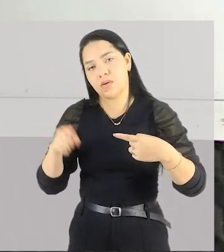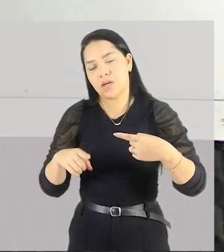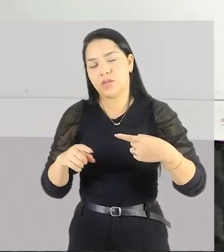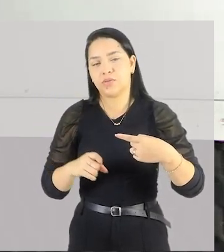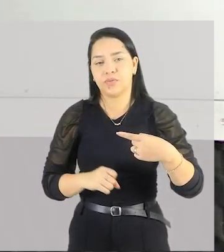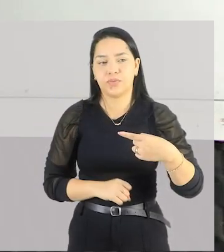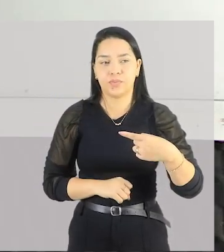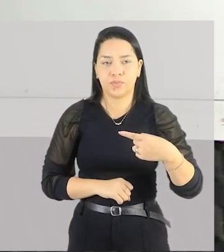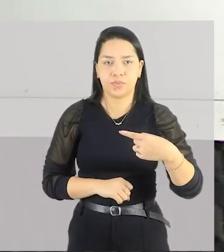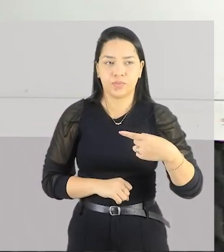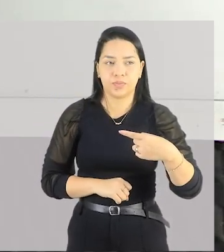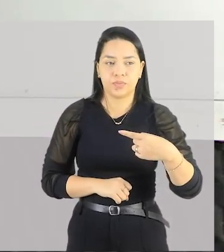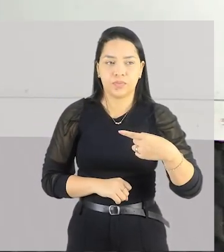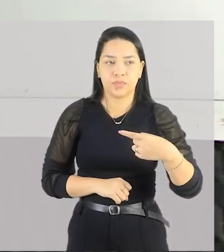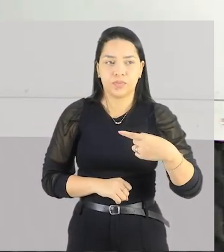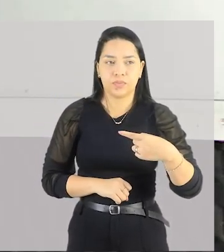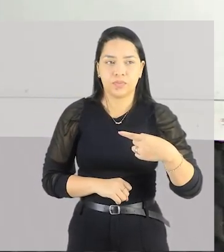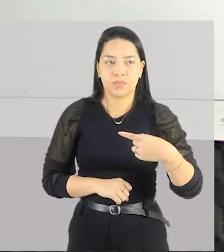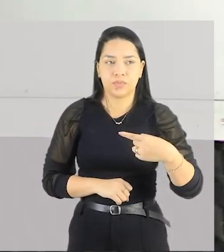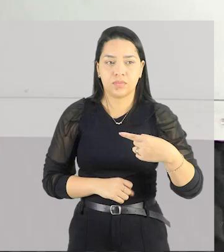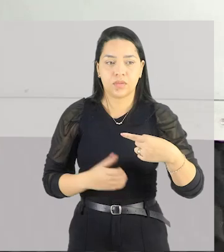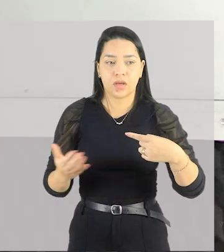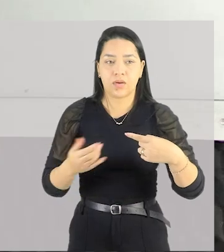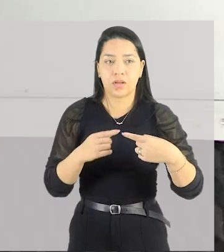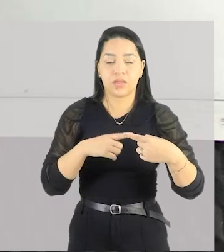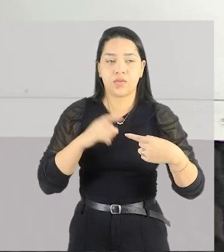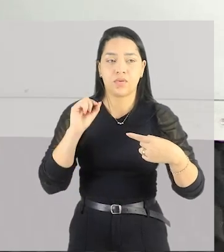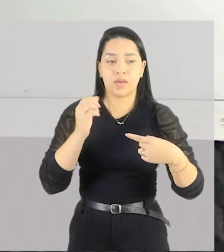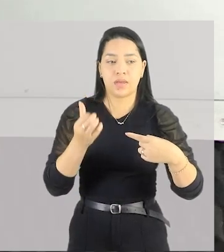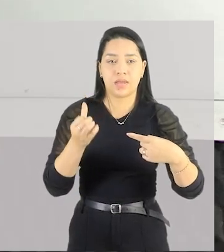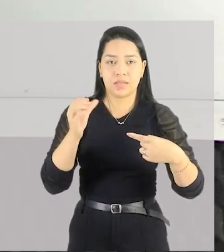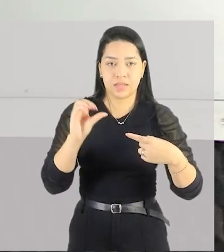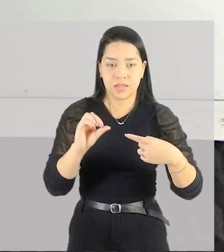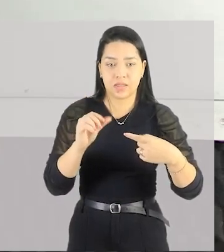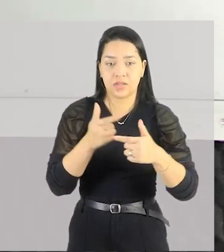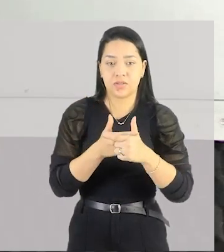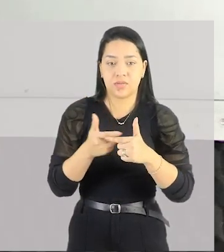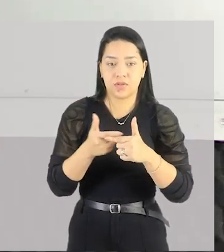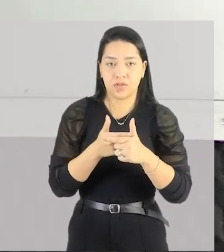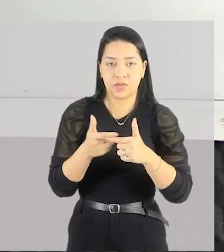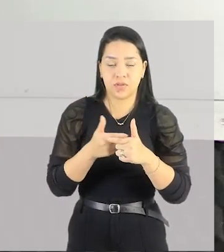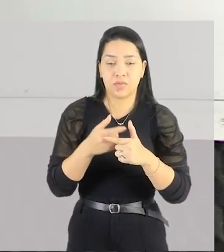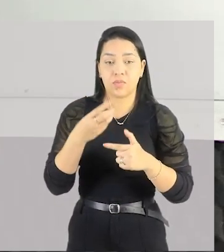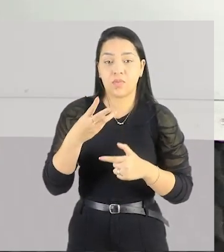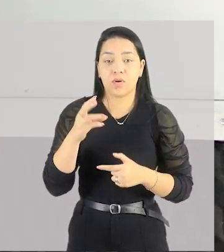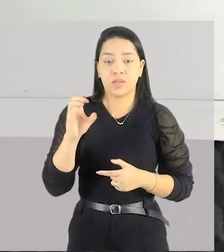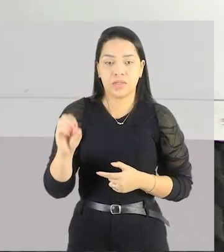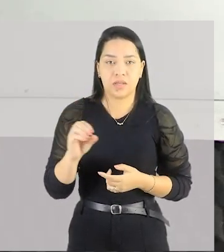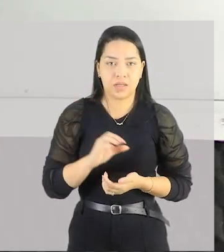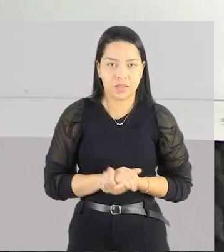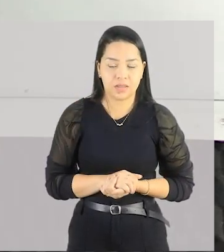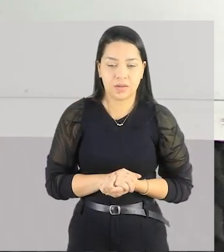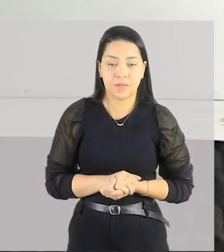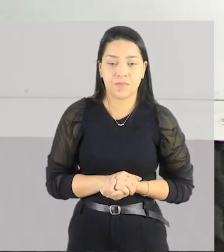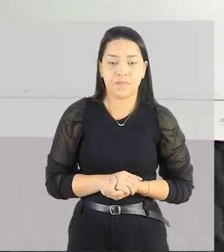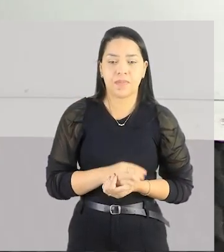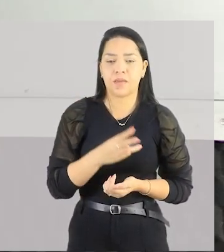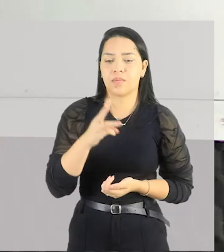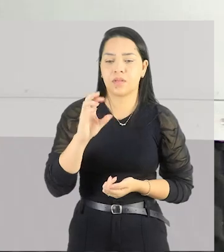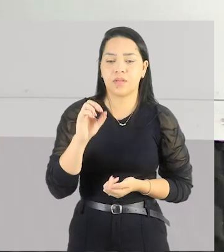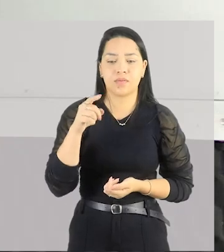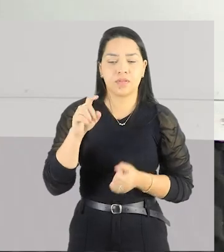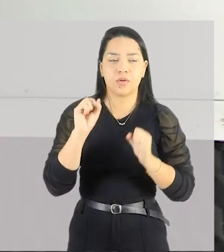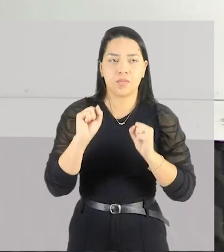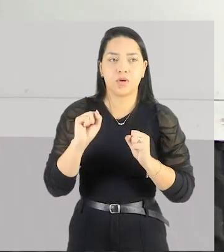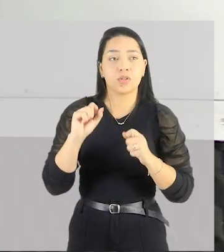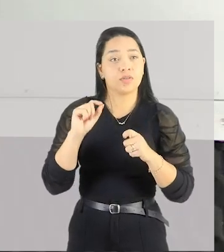de baixo. Beleza? Então aqui eu tenho 6 dividido para 30. 6 dividido para 30. Você pode